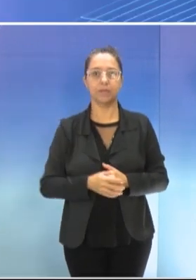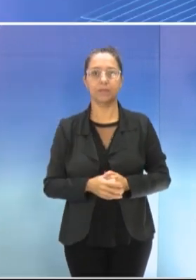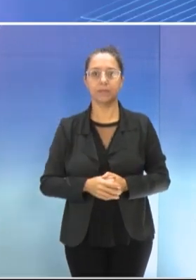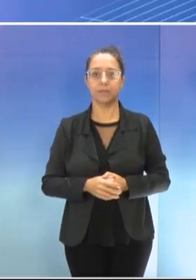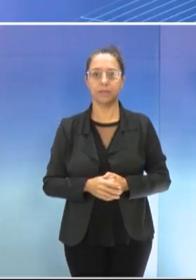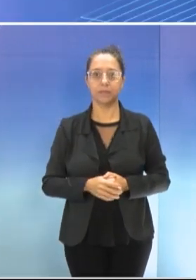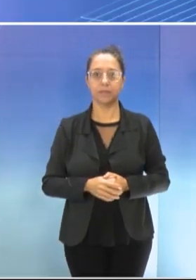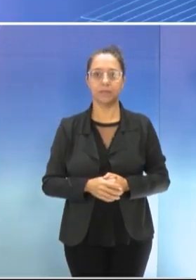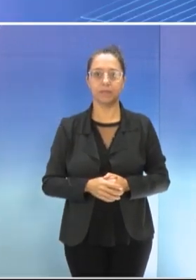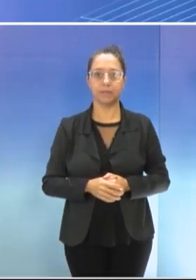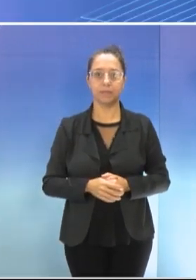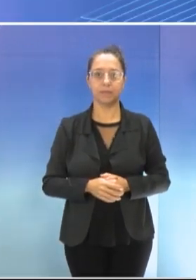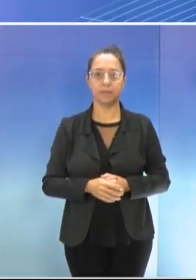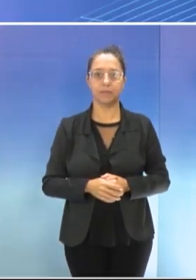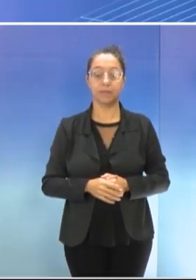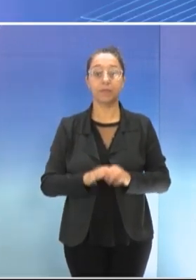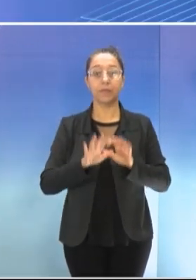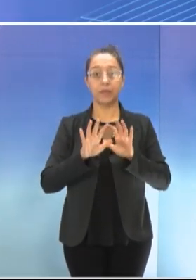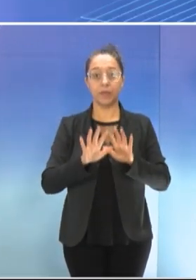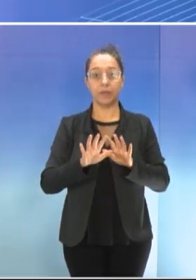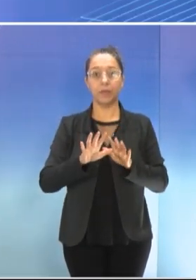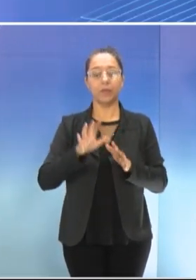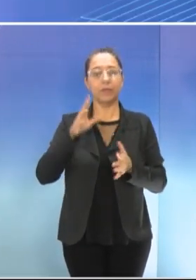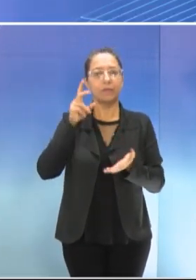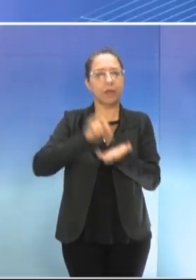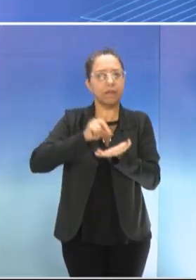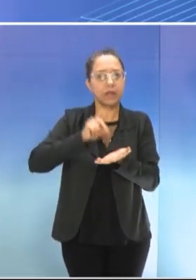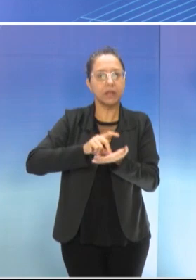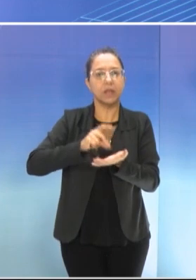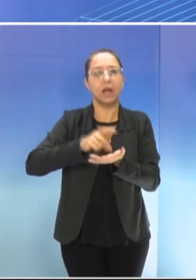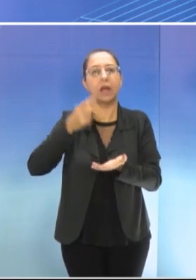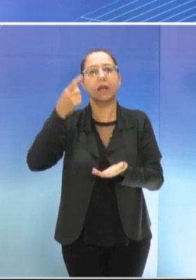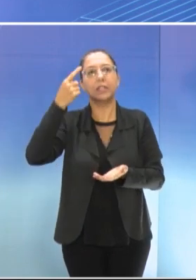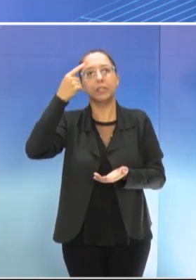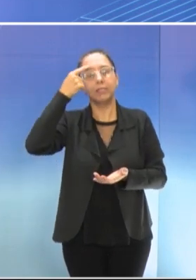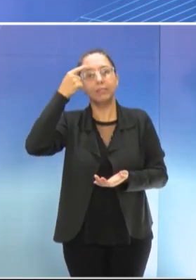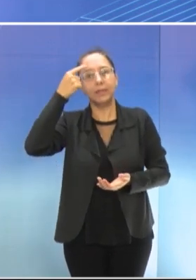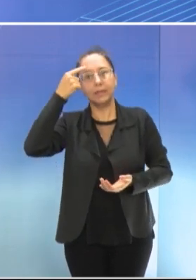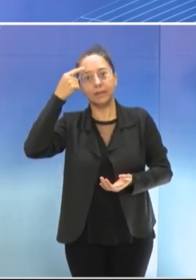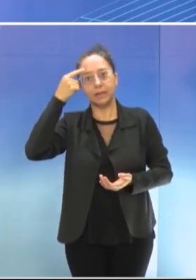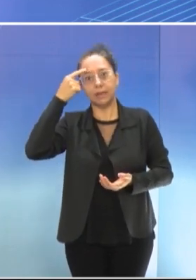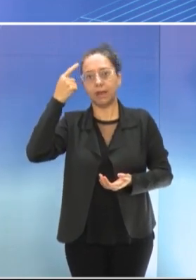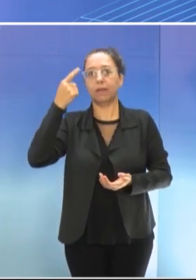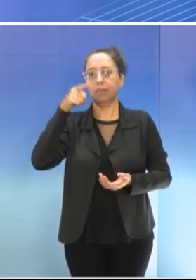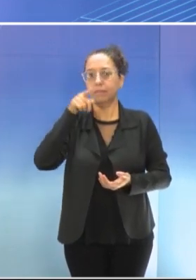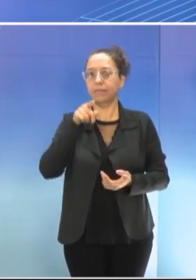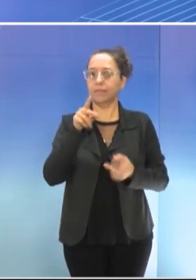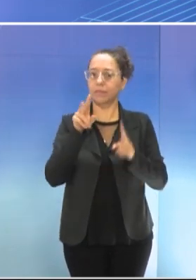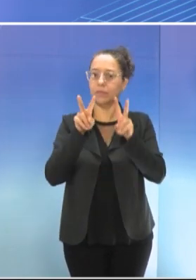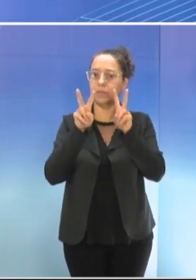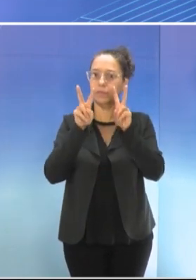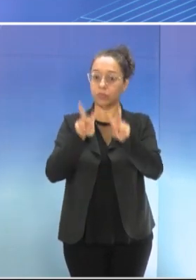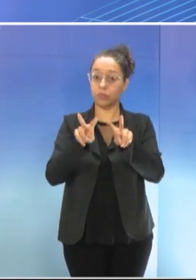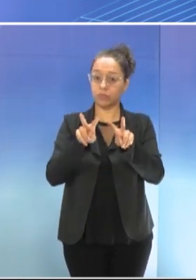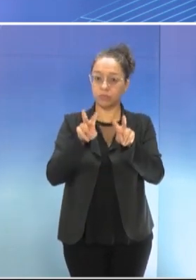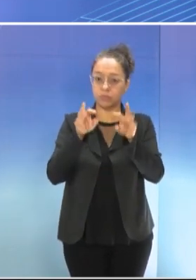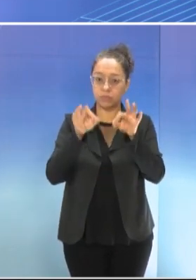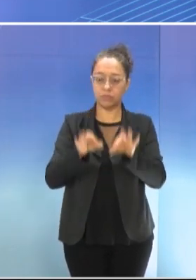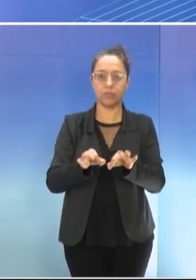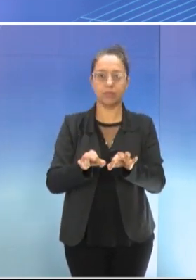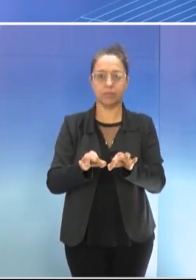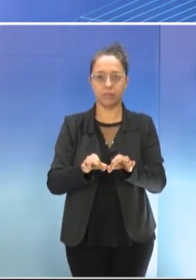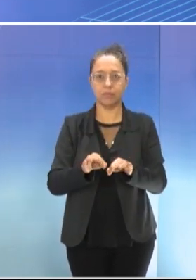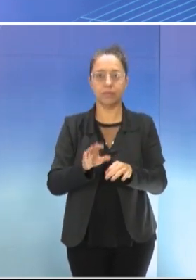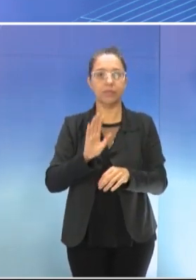Na verdade, as questões de filosofia têm que ser muito bem interpretadas. As respostas já estão praticamente